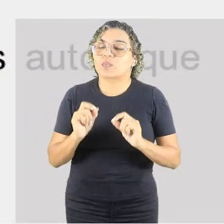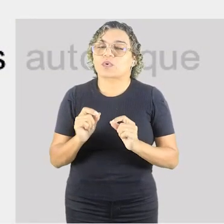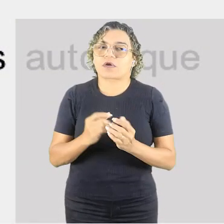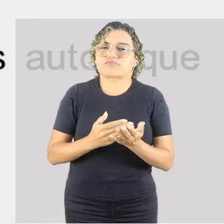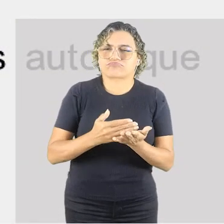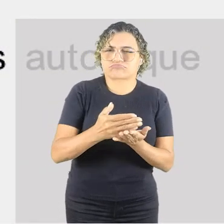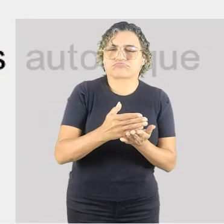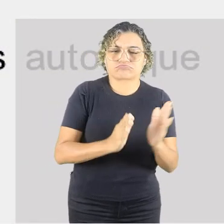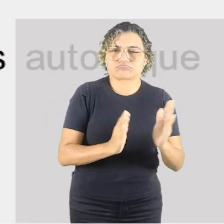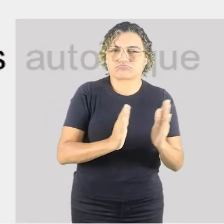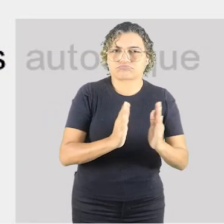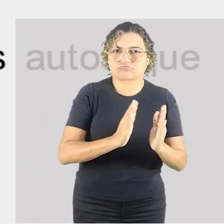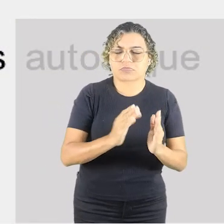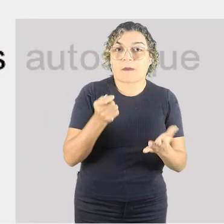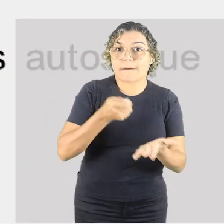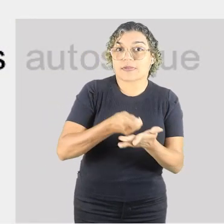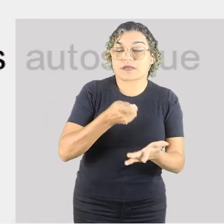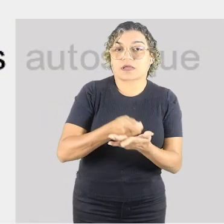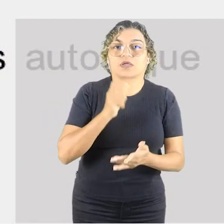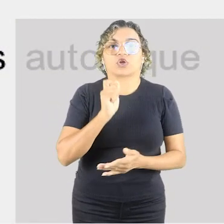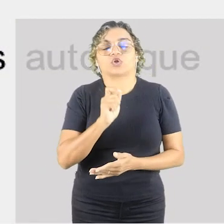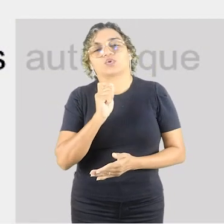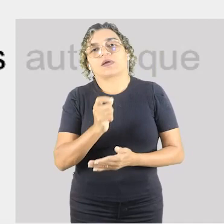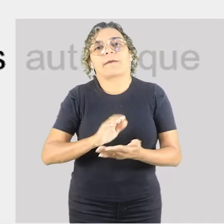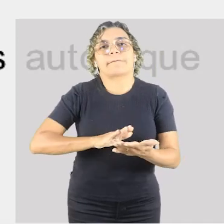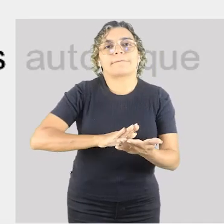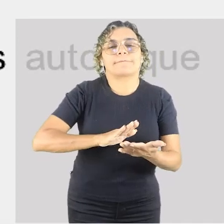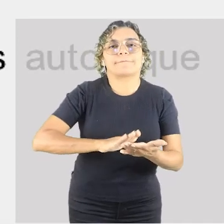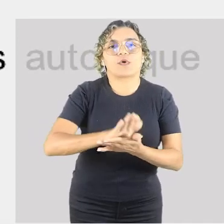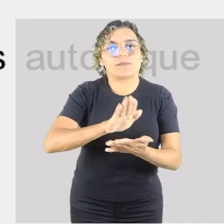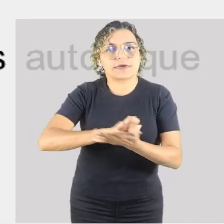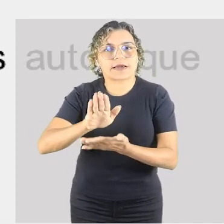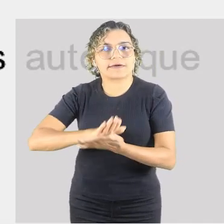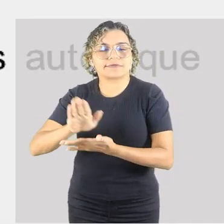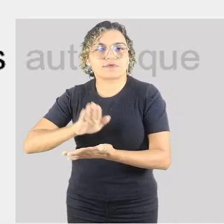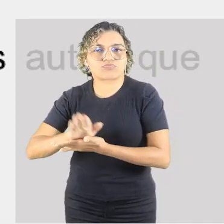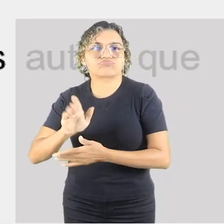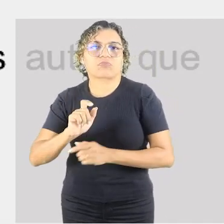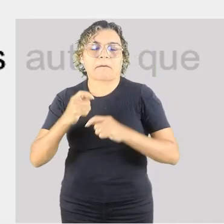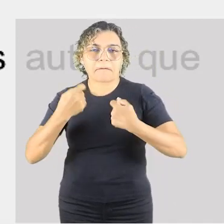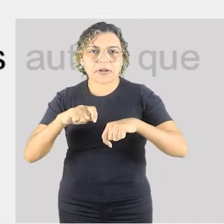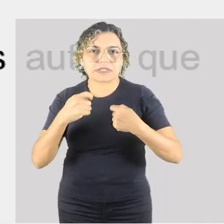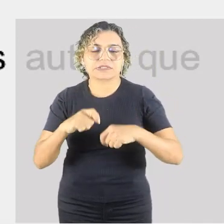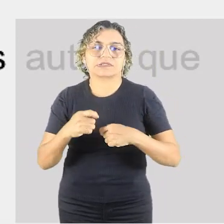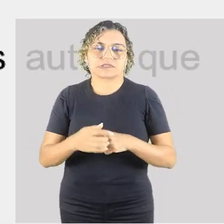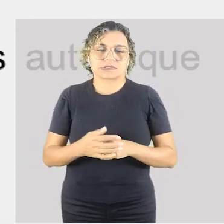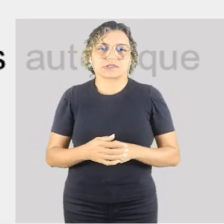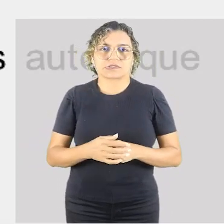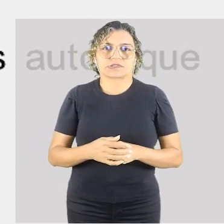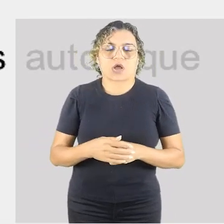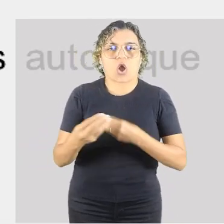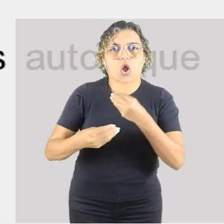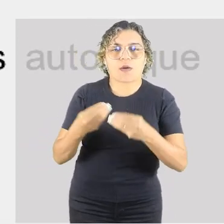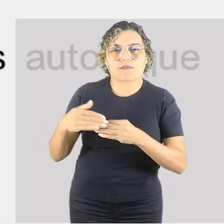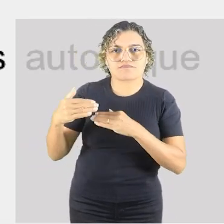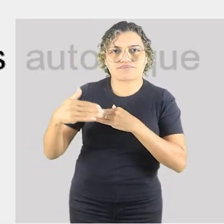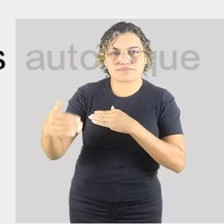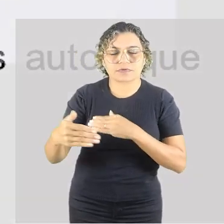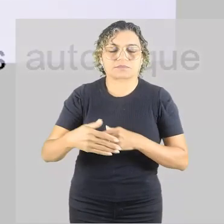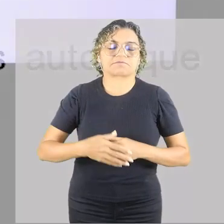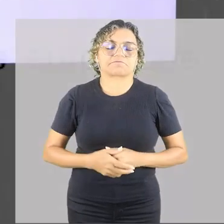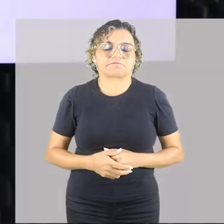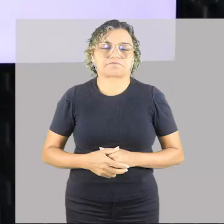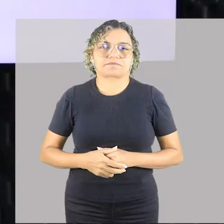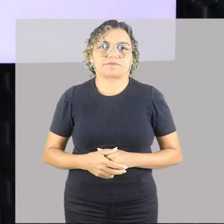fase de instauração, nós temos que é obrigatória a publicação dessa instauração de procedimento administrativo ou de